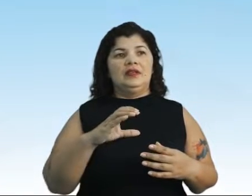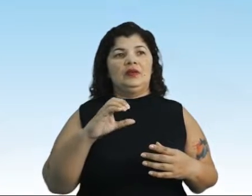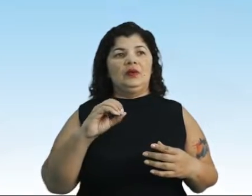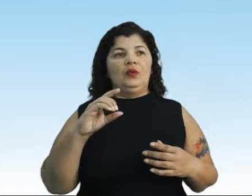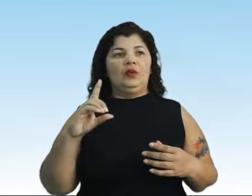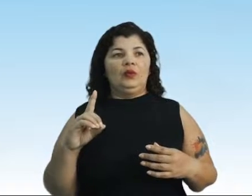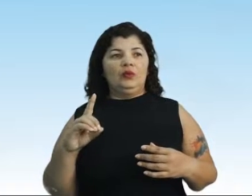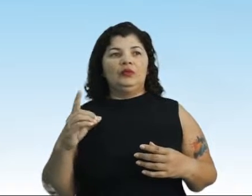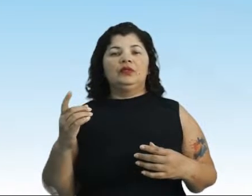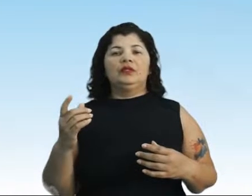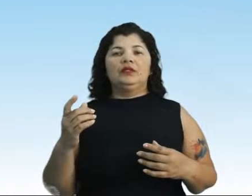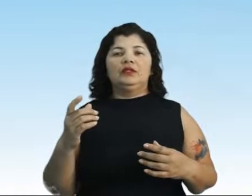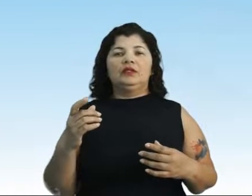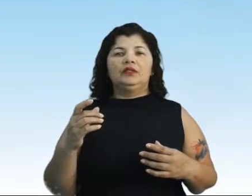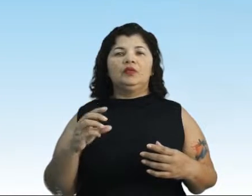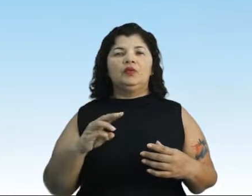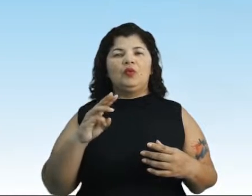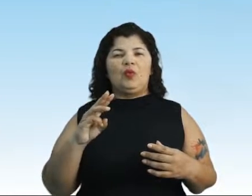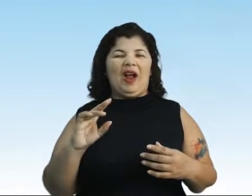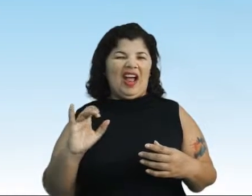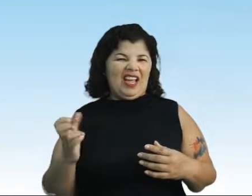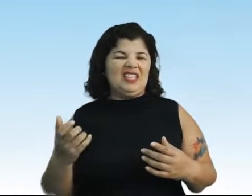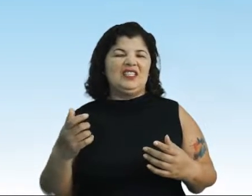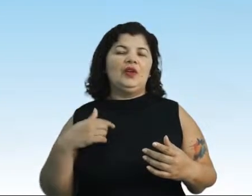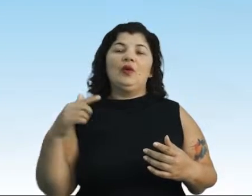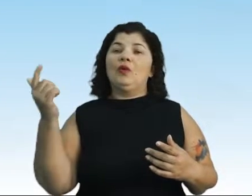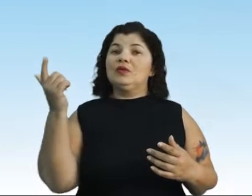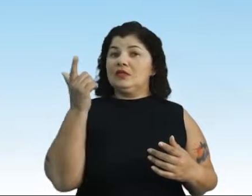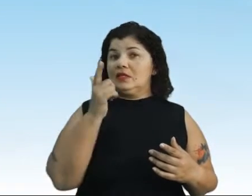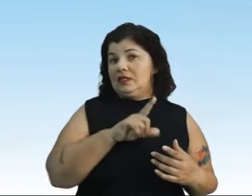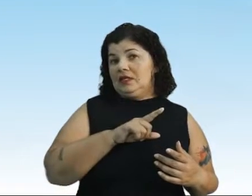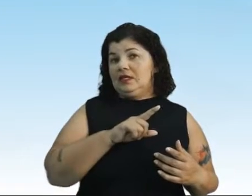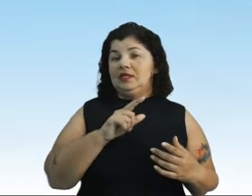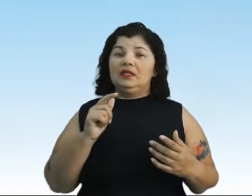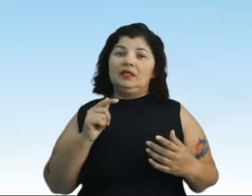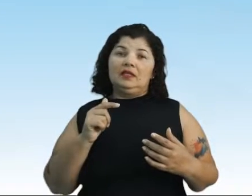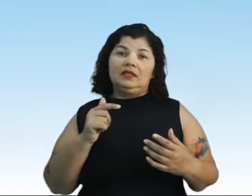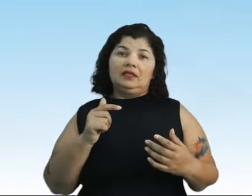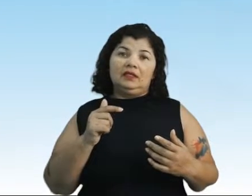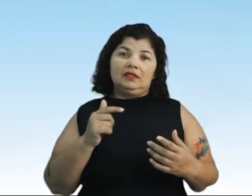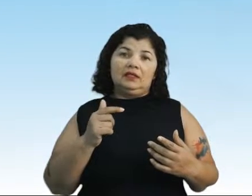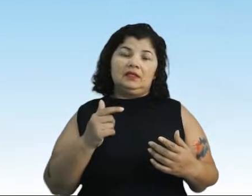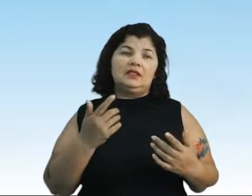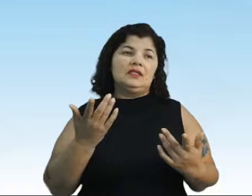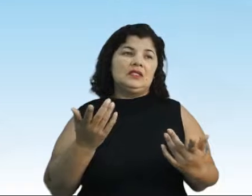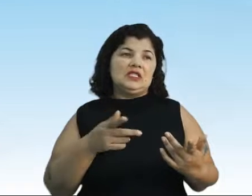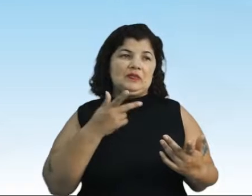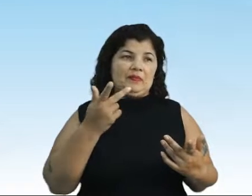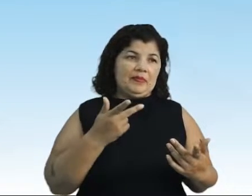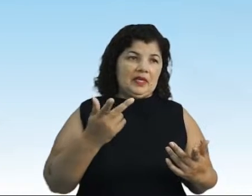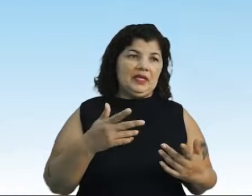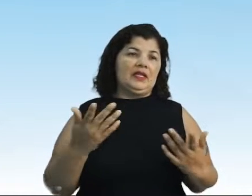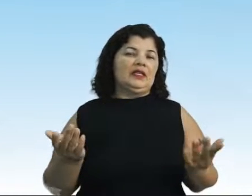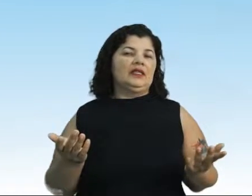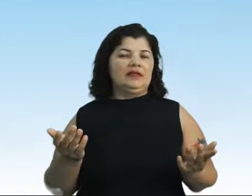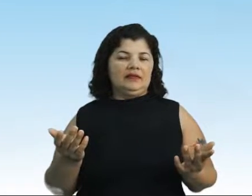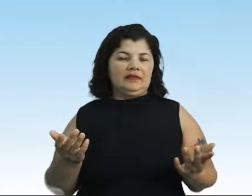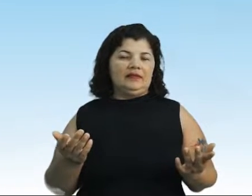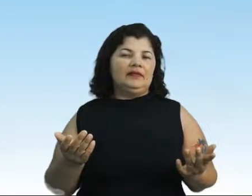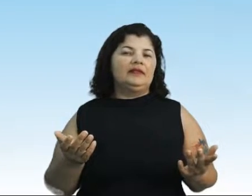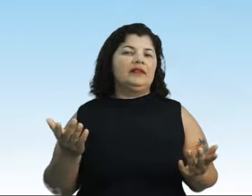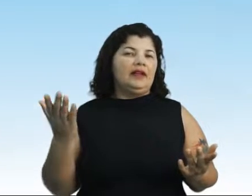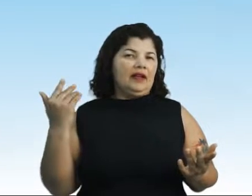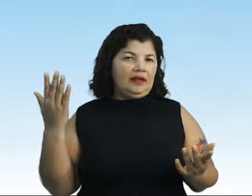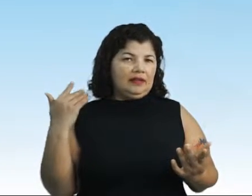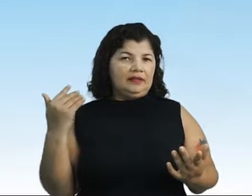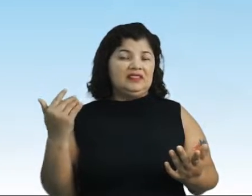eu conseguia, né? Eu sabia andar, por exemplo. Eu could speak, eu sabia falar.